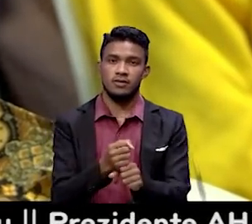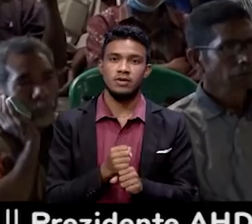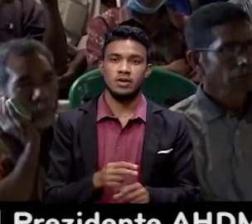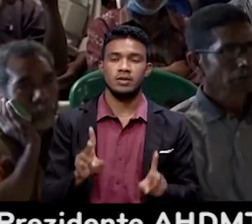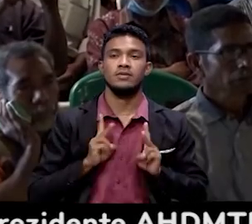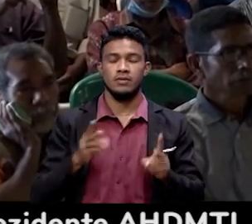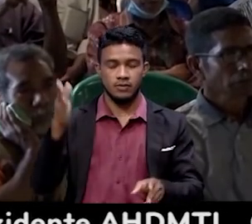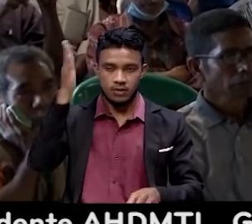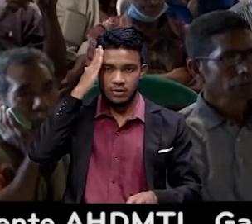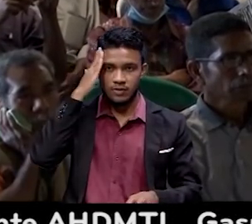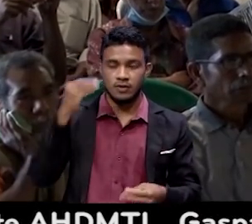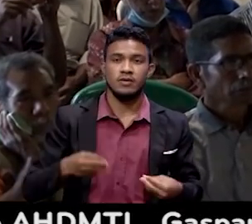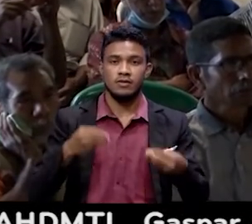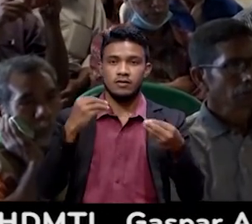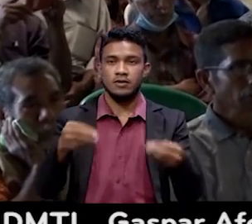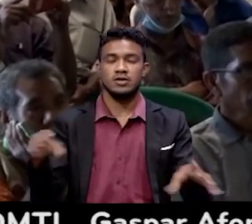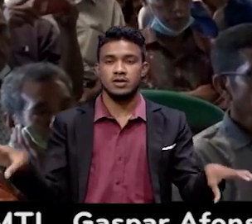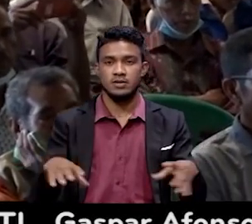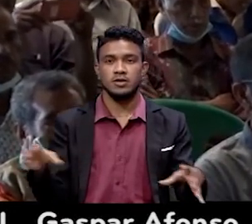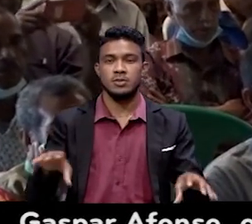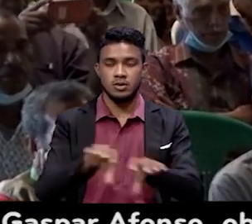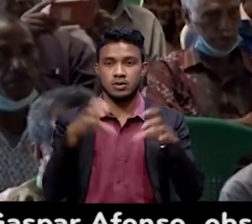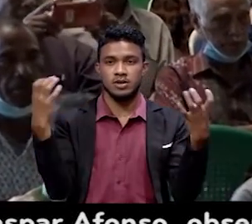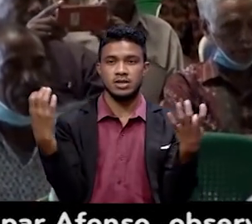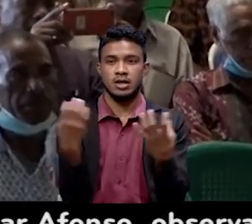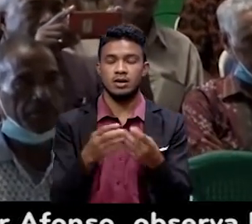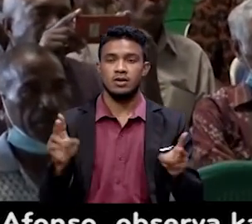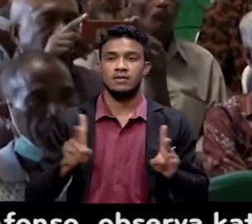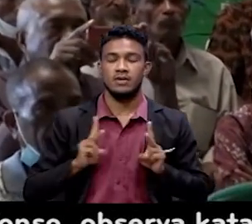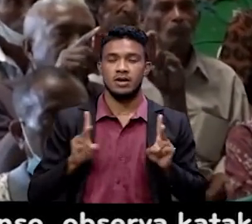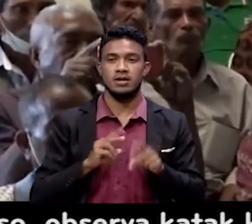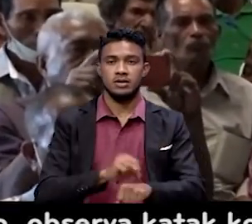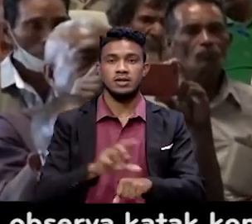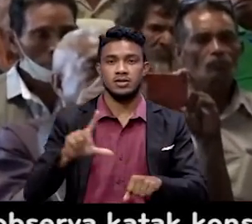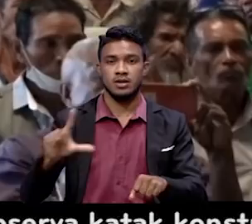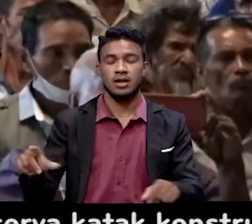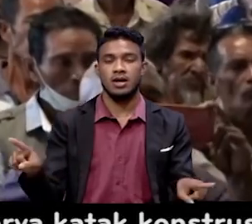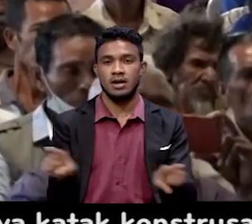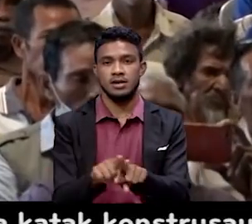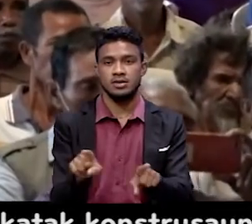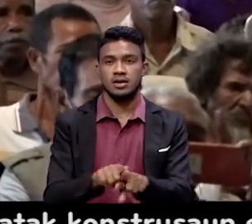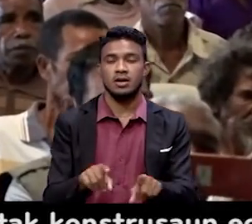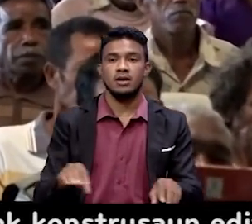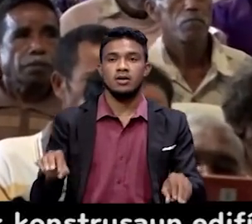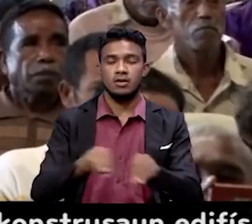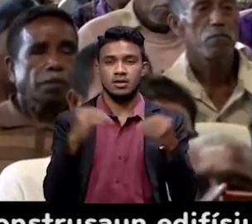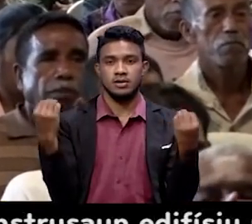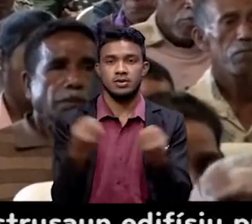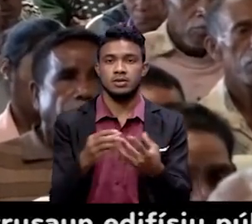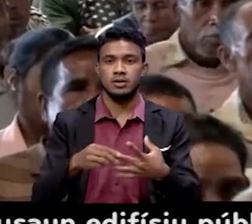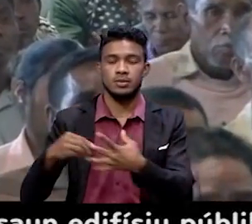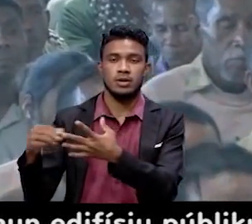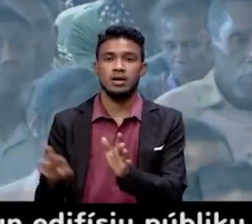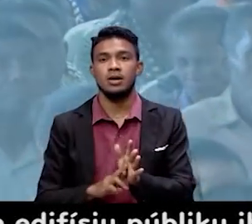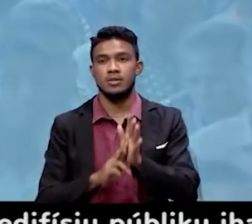Homenagem, onde entrega fale função para o Conselho Combatentes Libertação Nacional, nebehanesa órgão único representativo